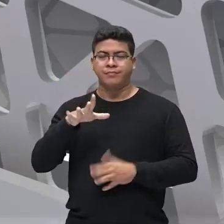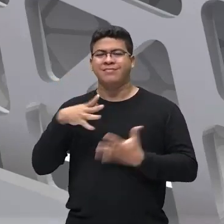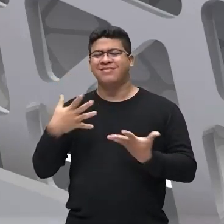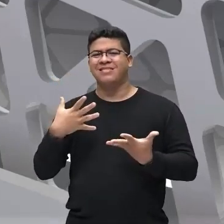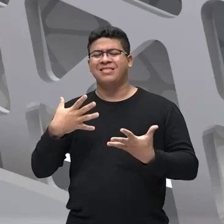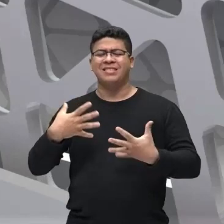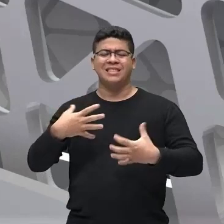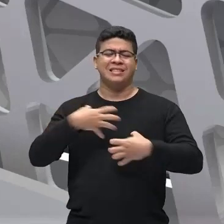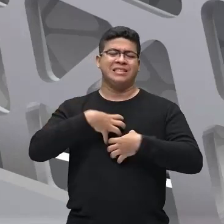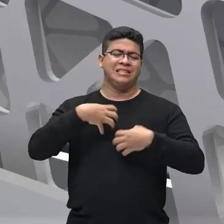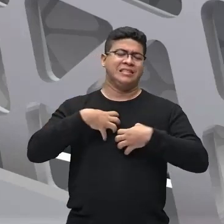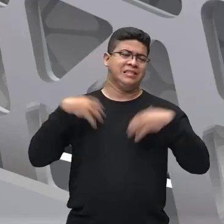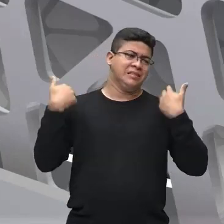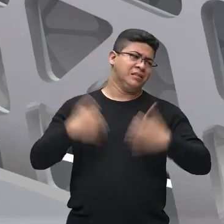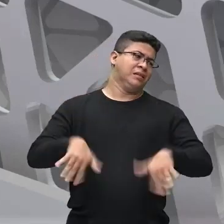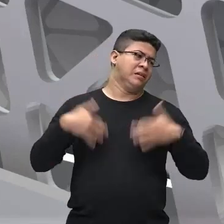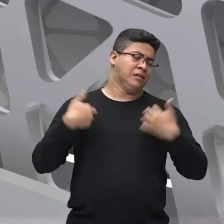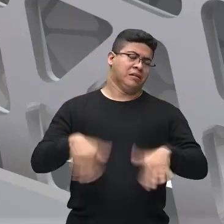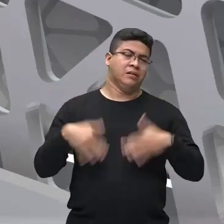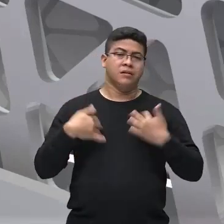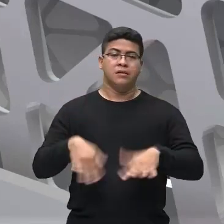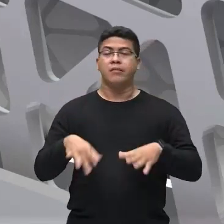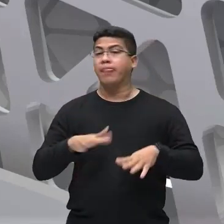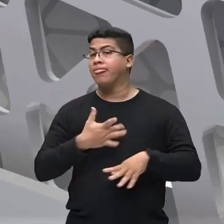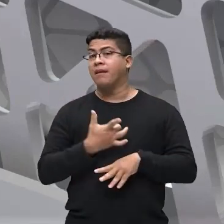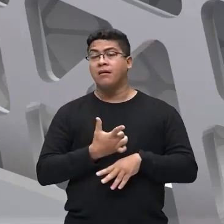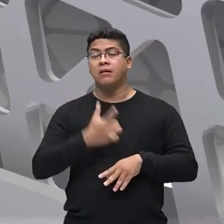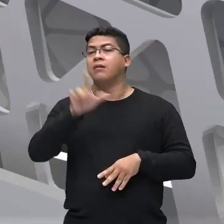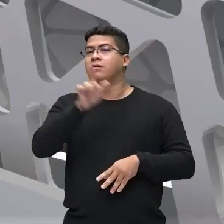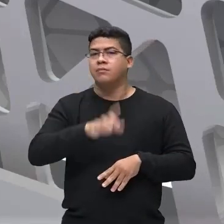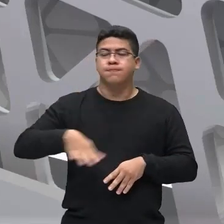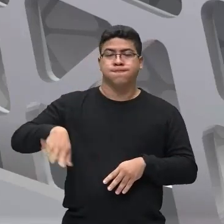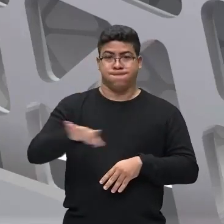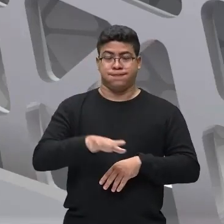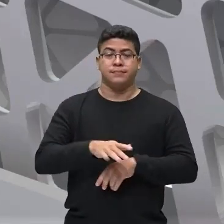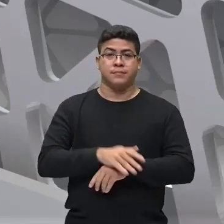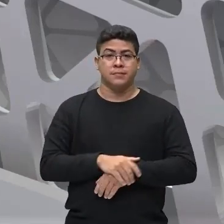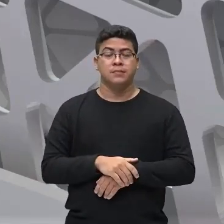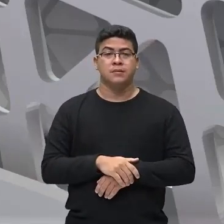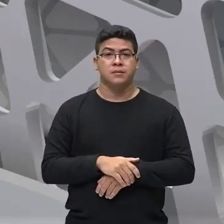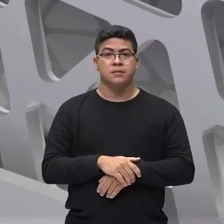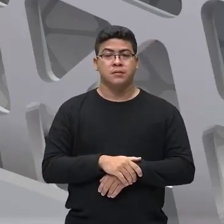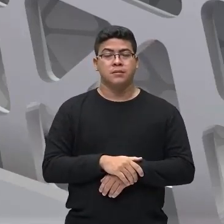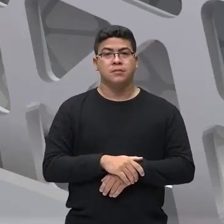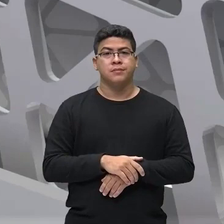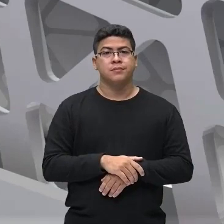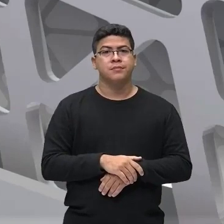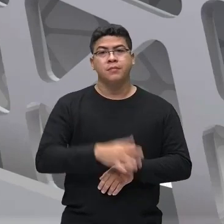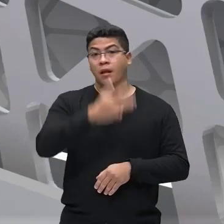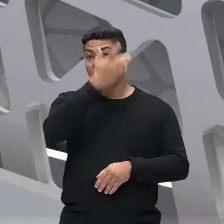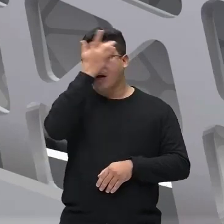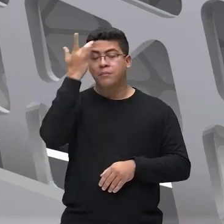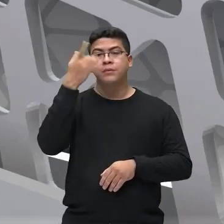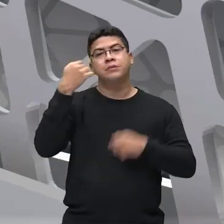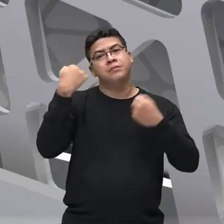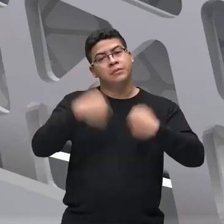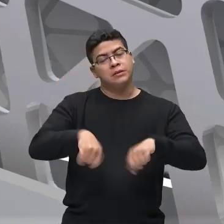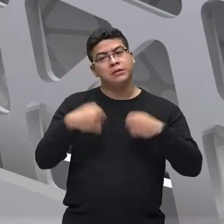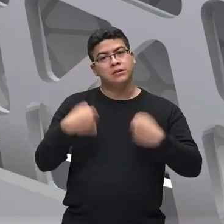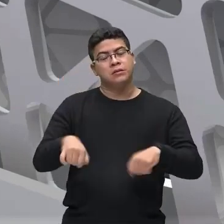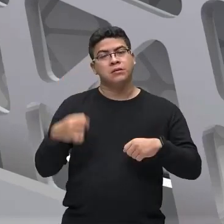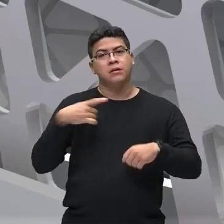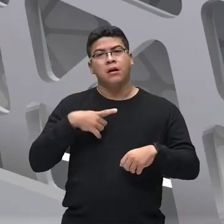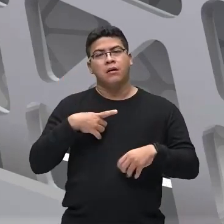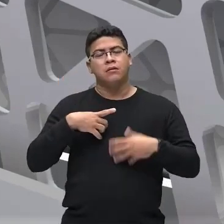tão cheias de situações que precisam resolver, que essas pessoas precisam de